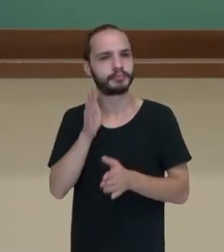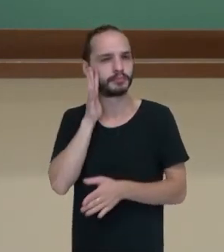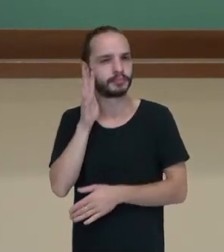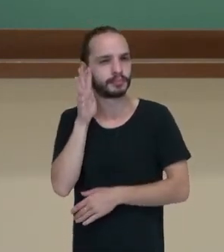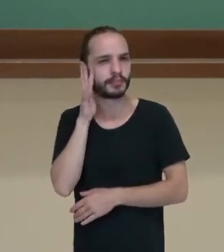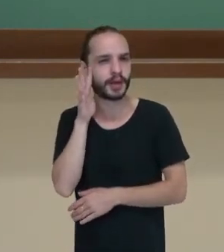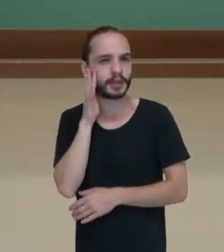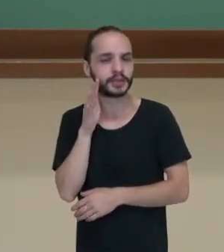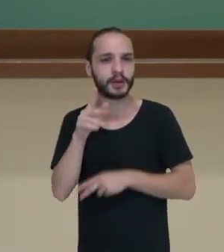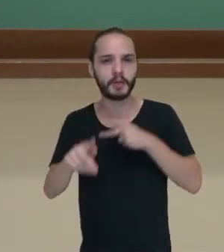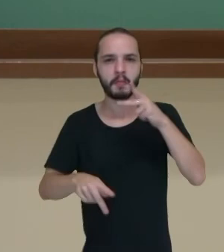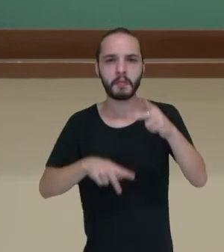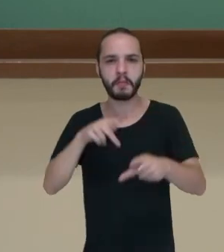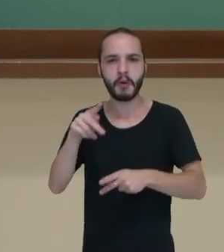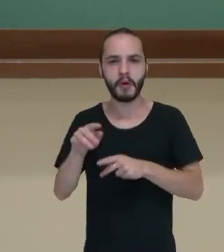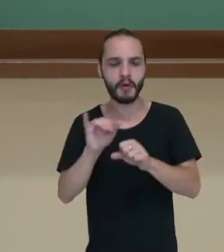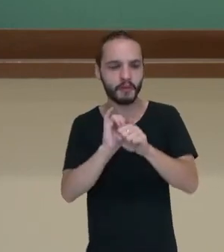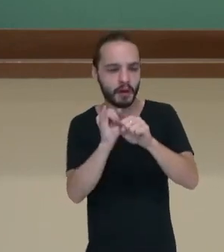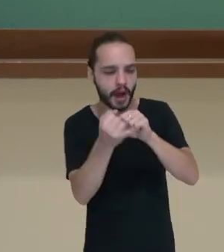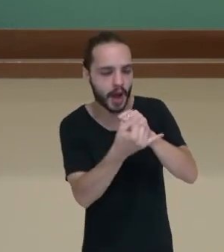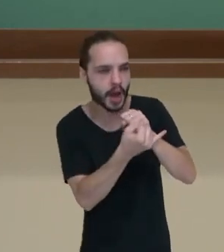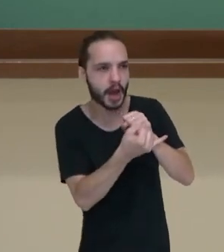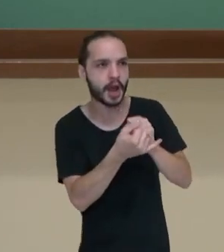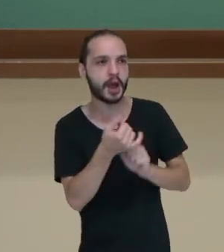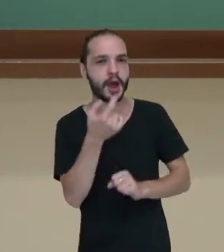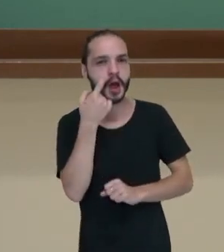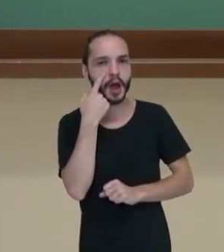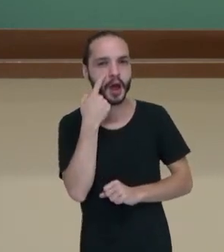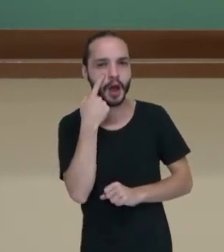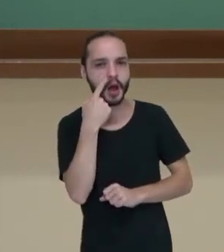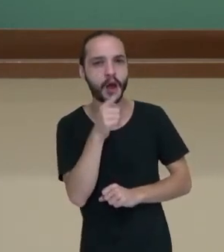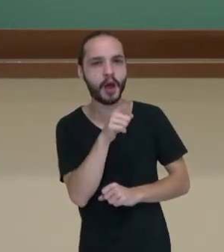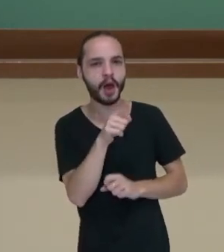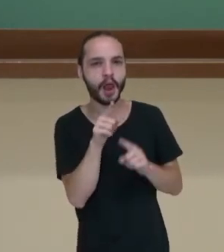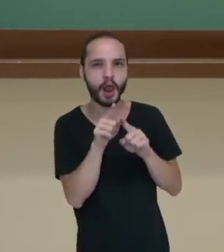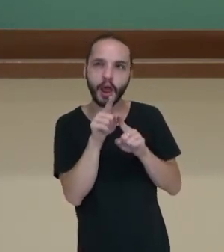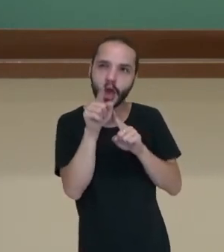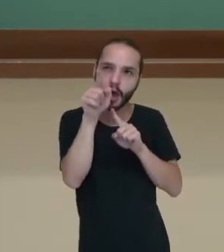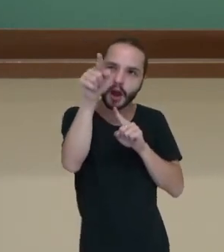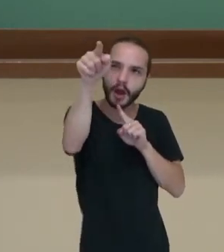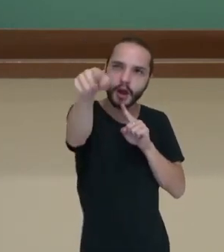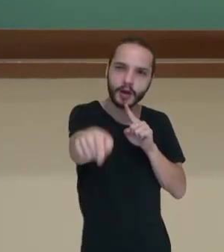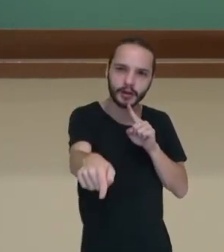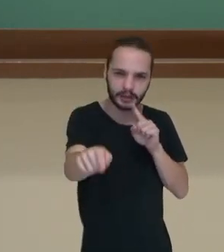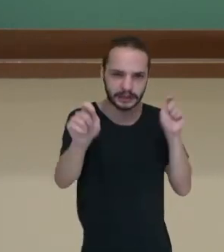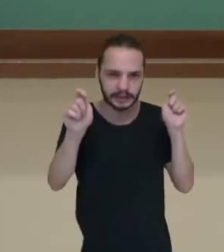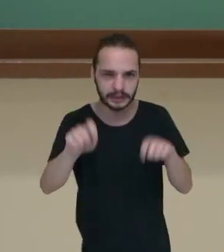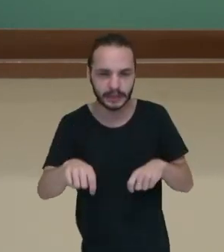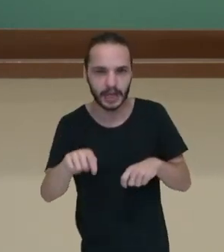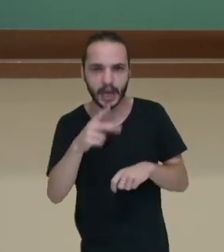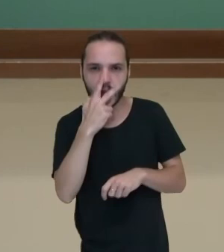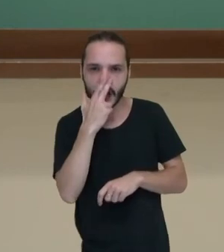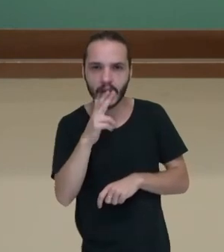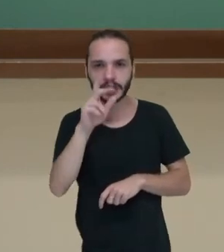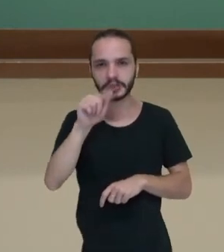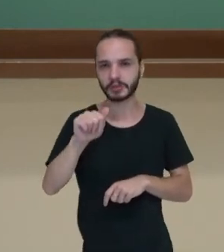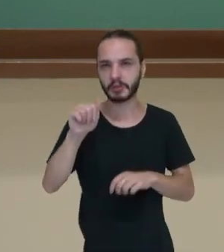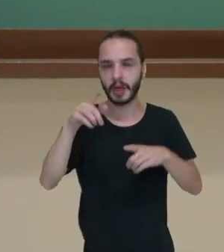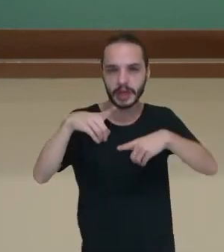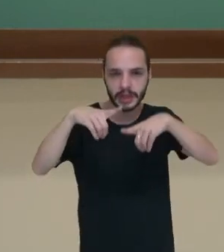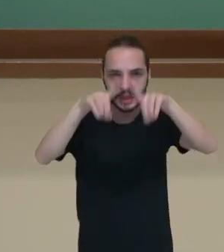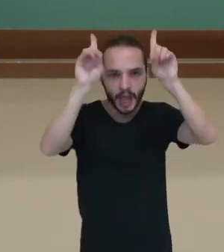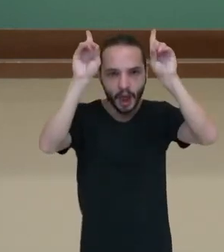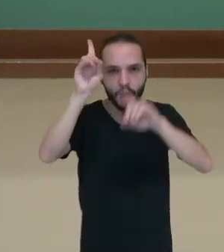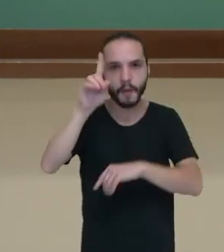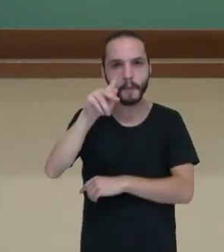povo antigo, numa ilha, e a gente pensa, olha, tá vendo aquele do outro lado, lá do mar? Eu acho que é Poseidon que está lá, né? E de